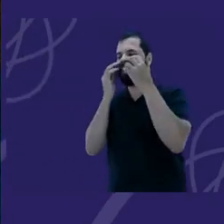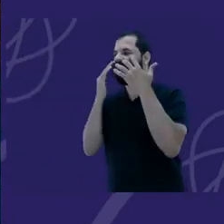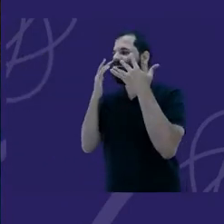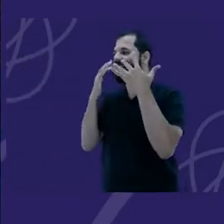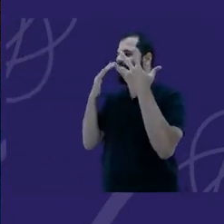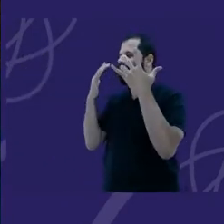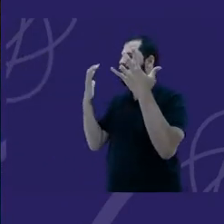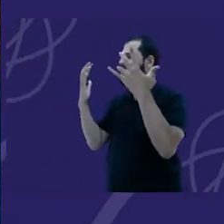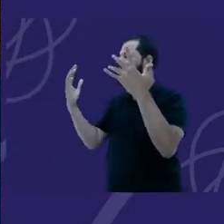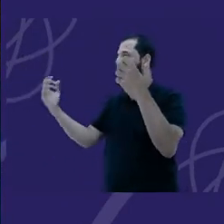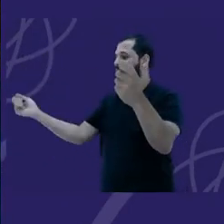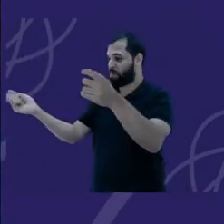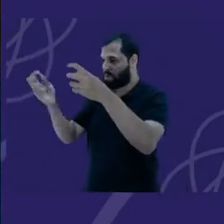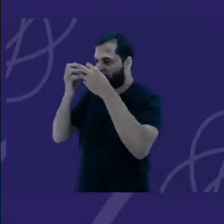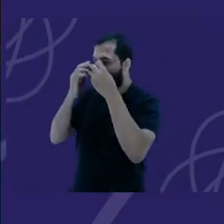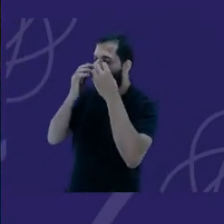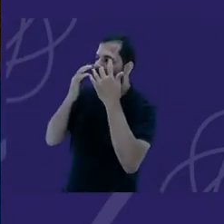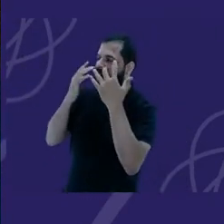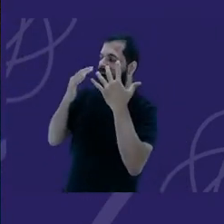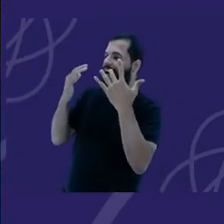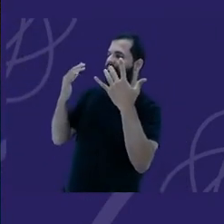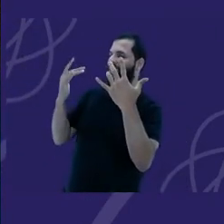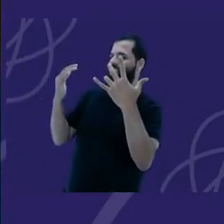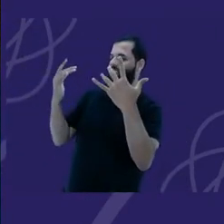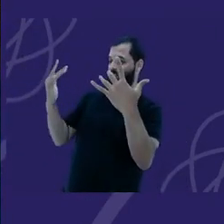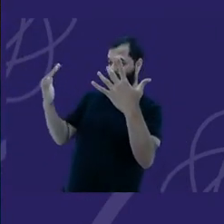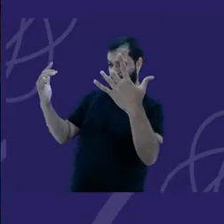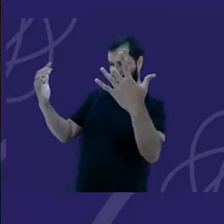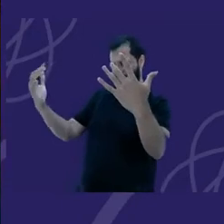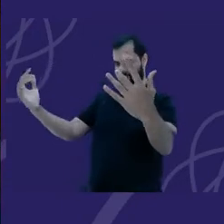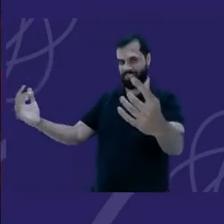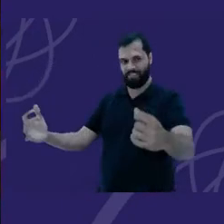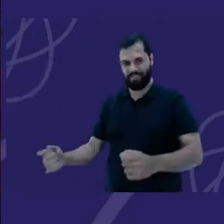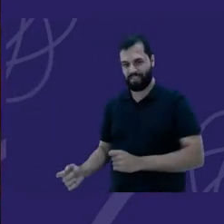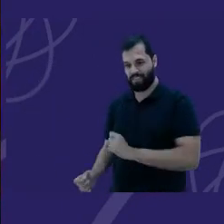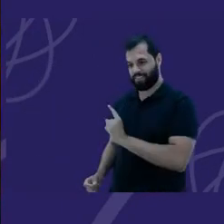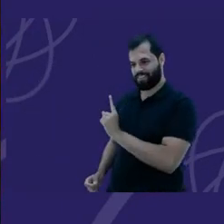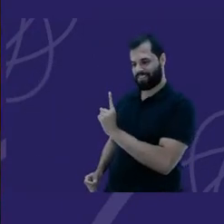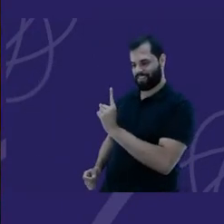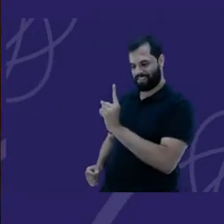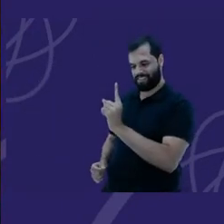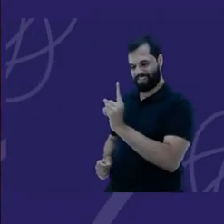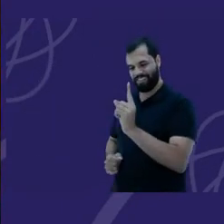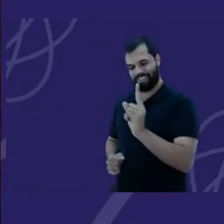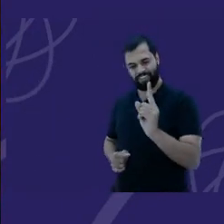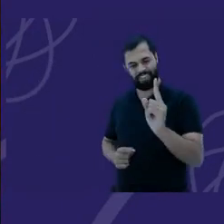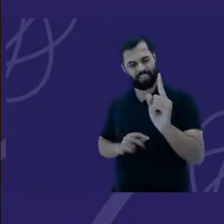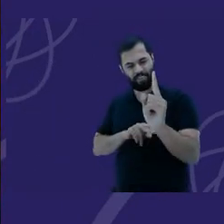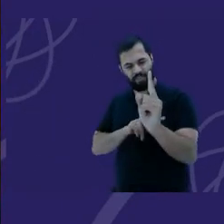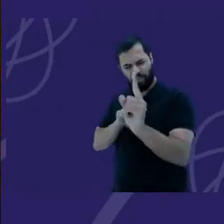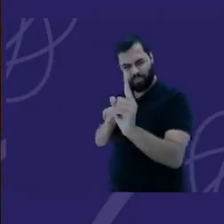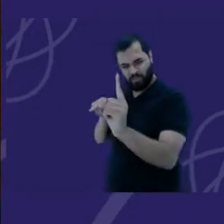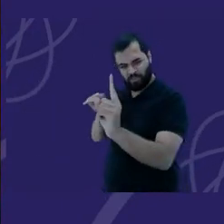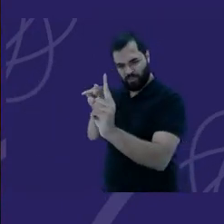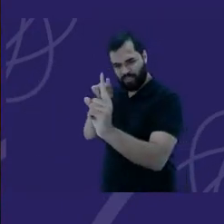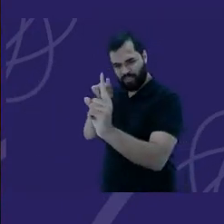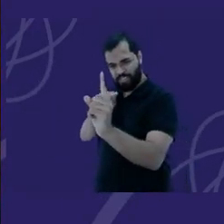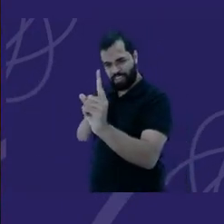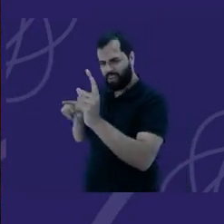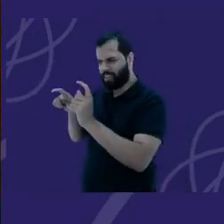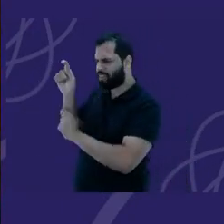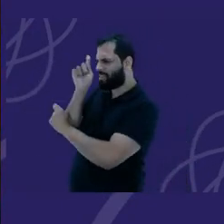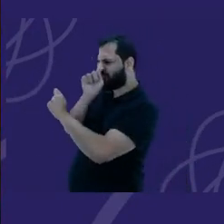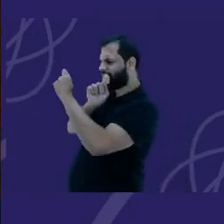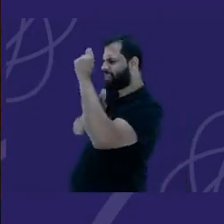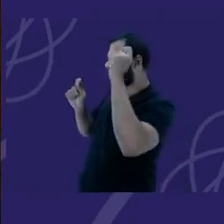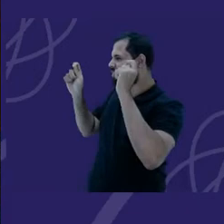Meus olhos ficam sorrindo e pelas ruas vão te